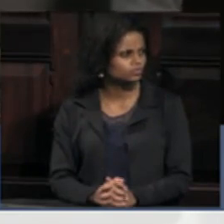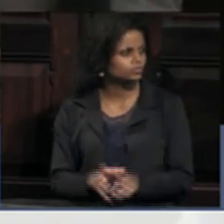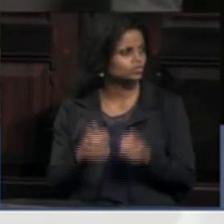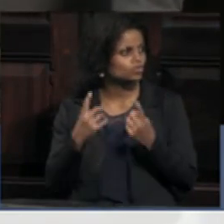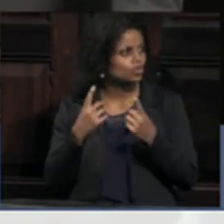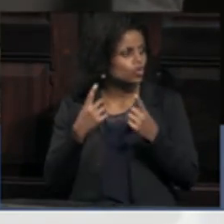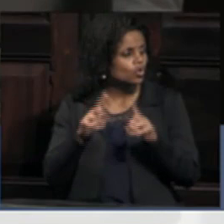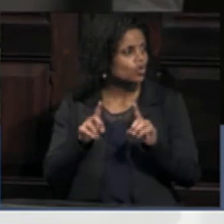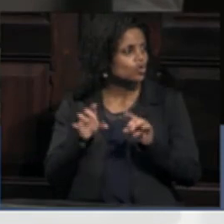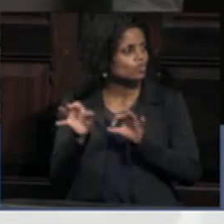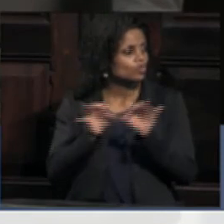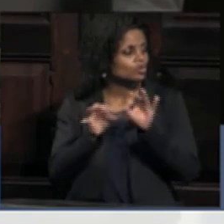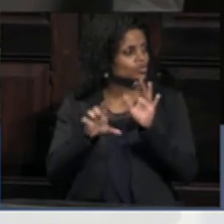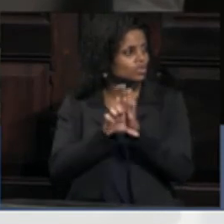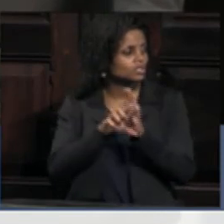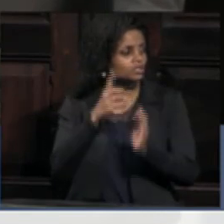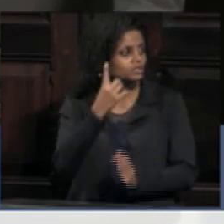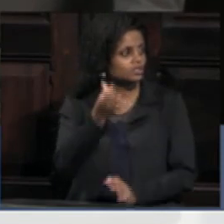lei